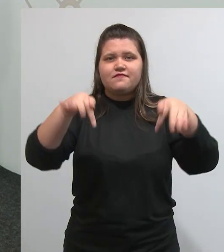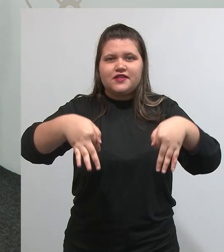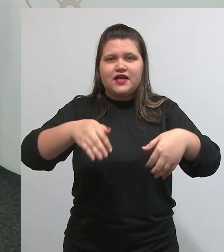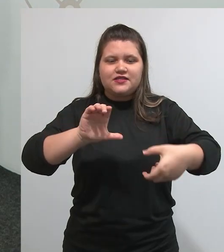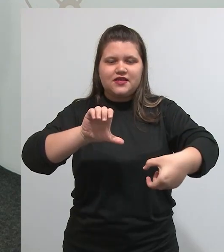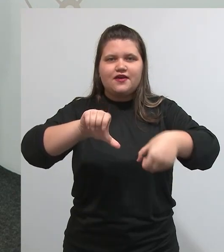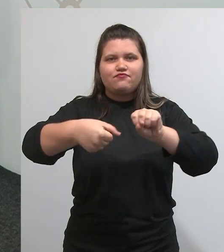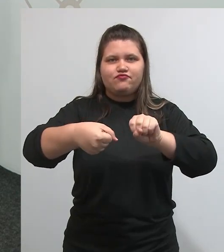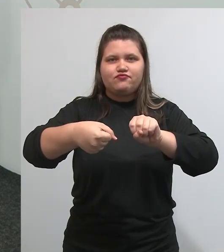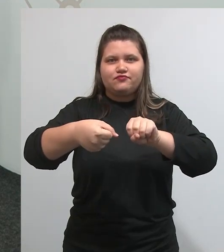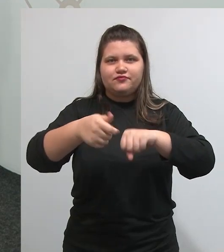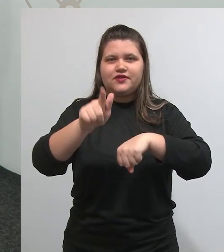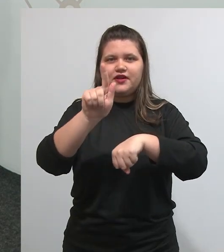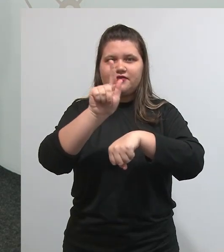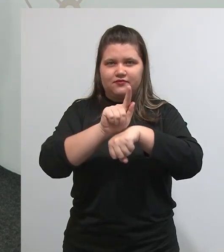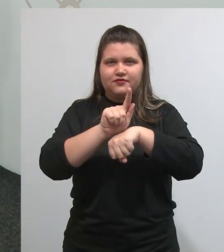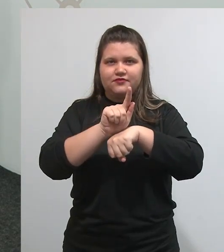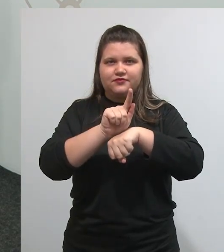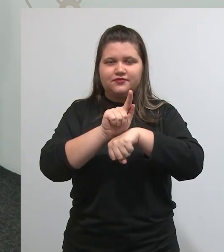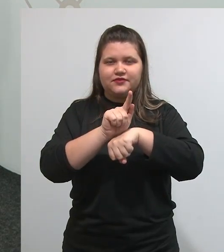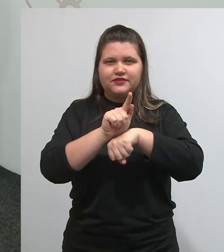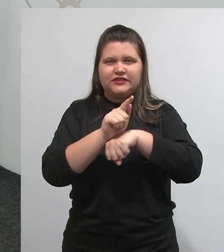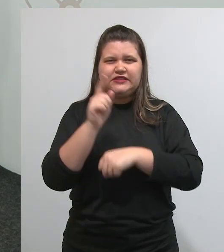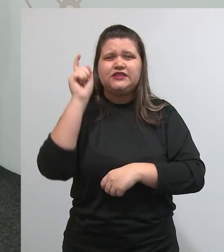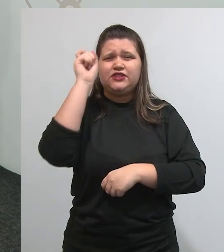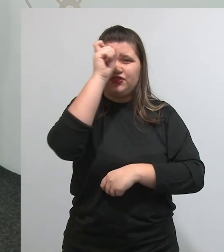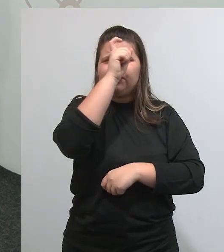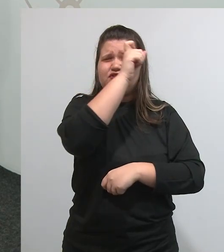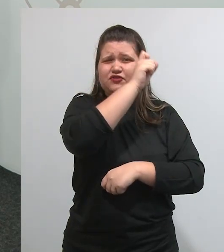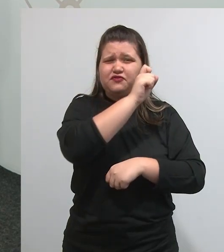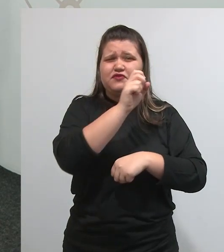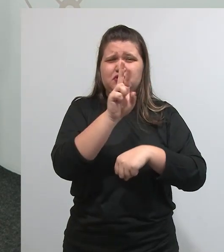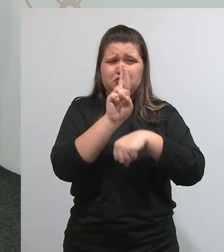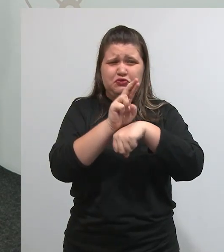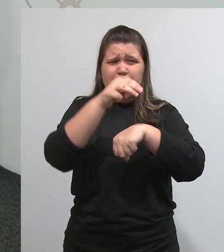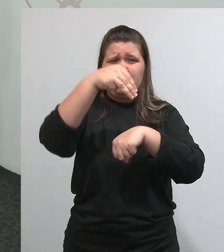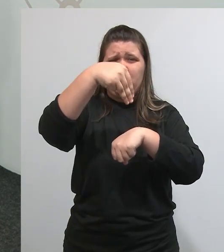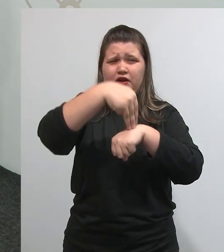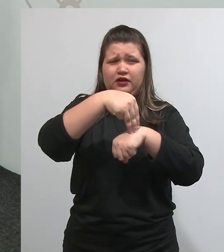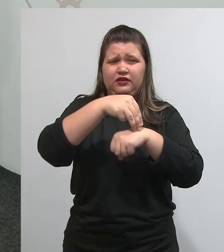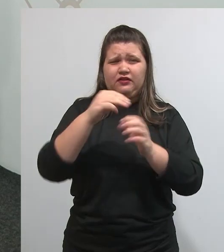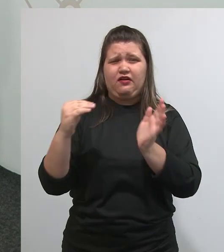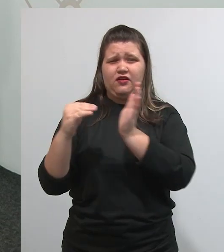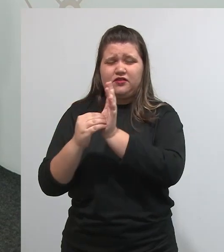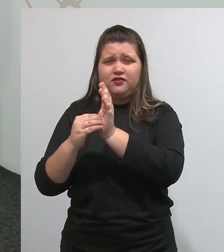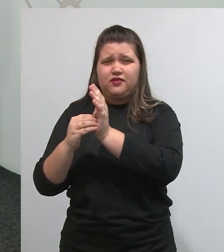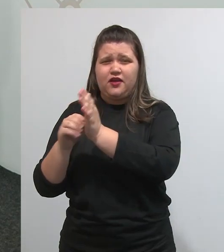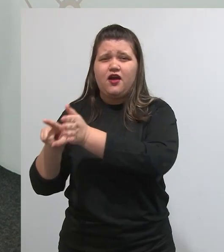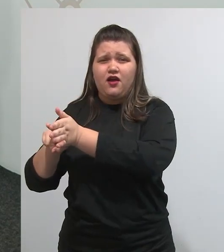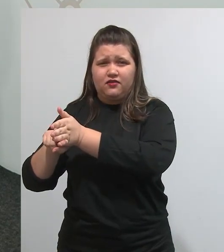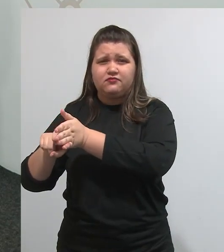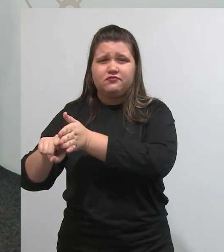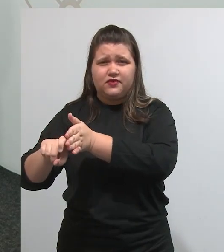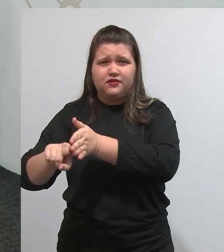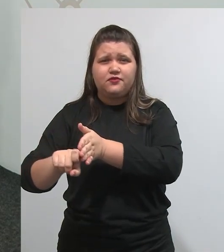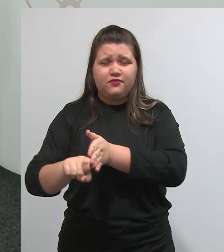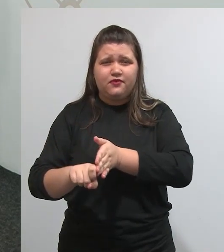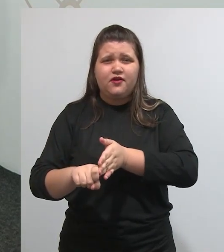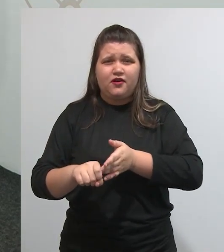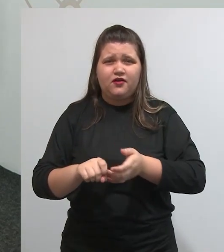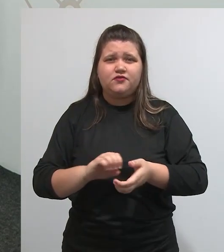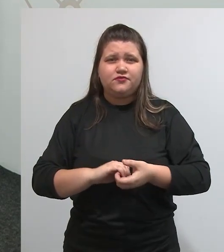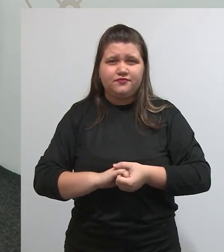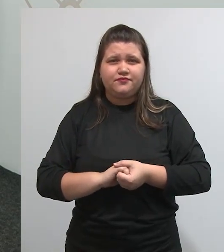aí estava muito difícil vir de Cacoal, de Rolim para Cacoal, que eu vim em cima de um caminhão para fazer a faculdade, né?